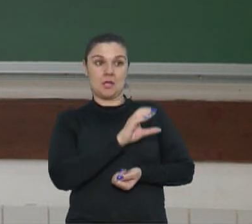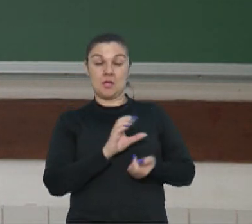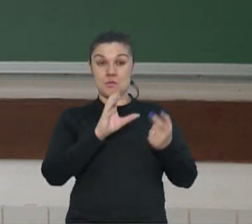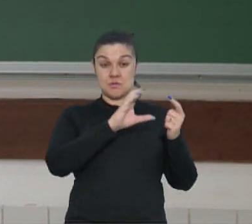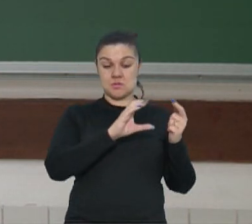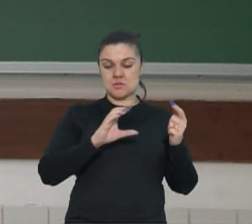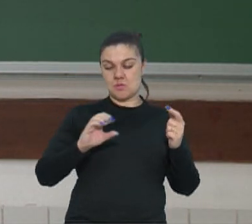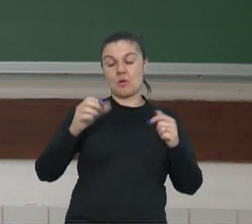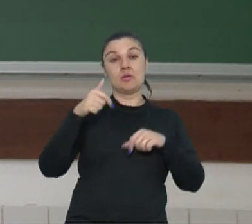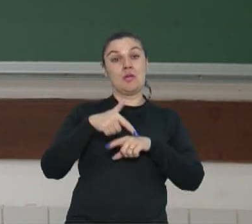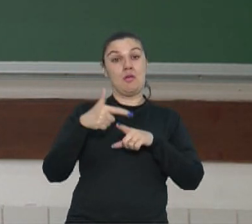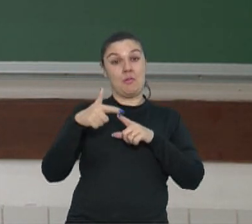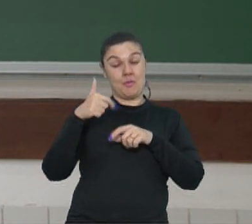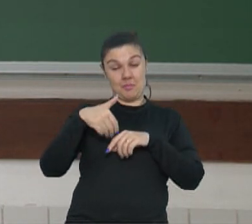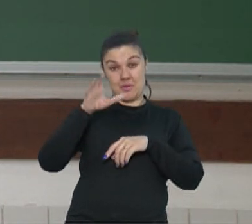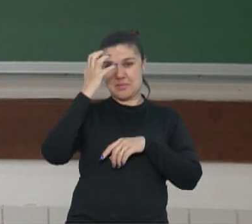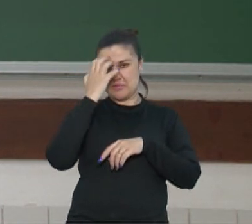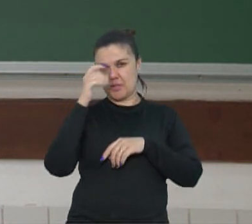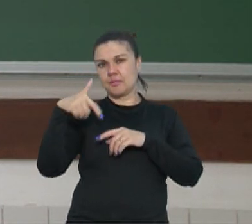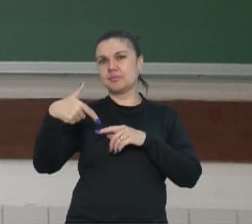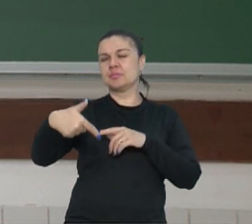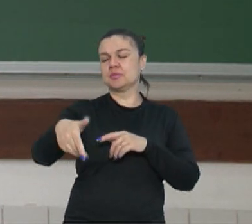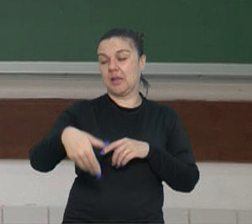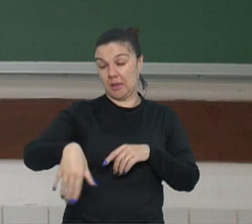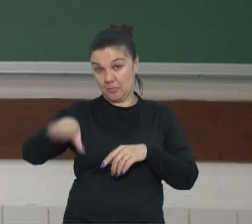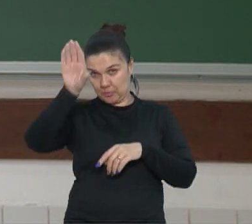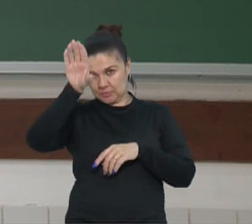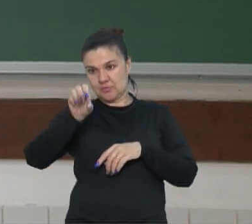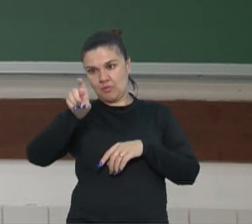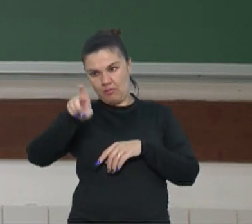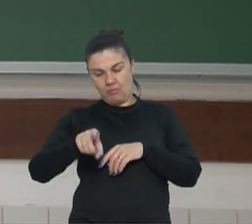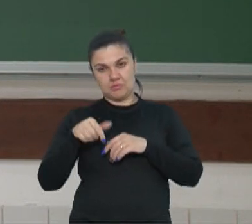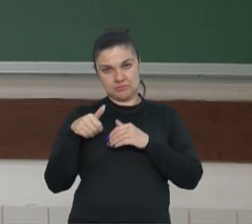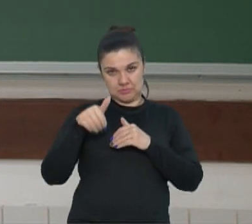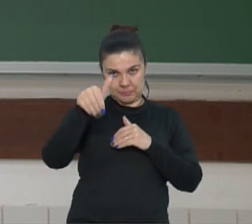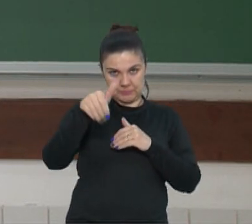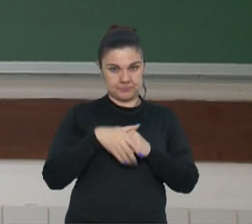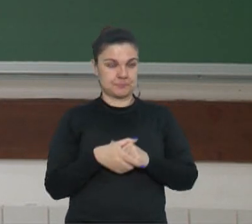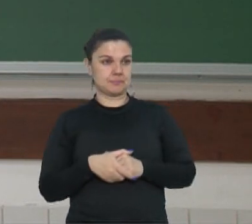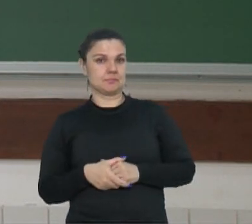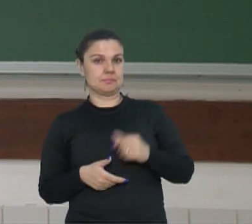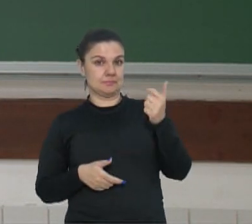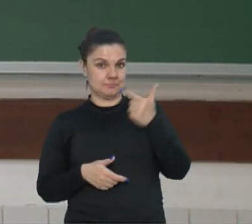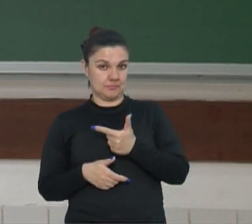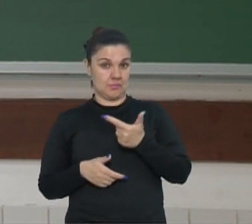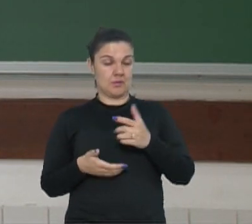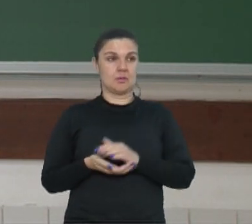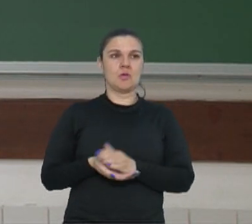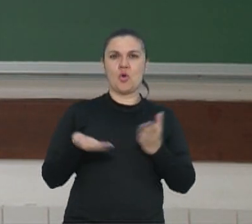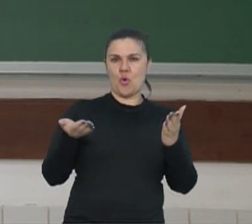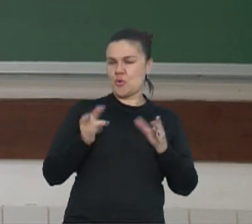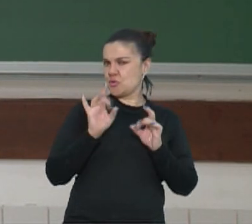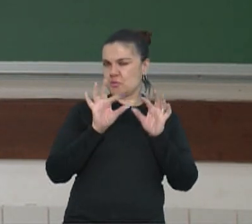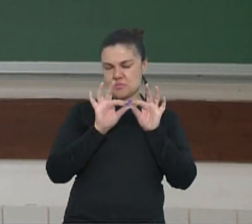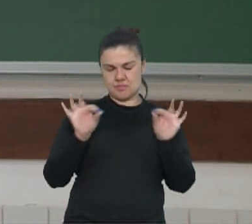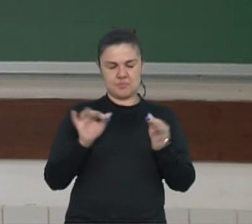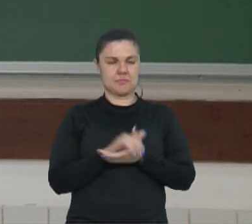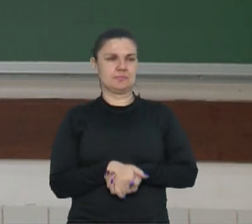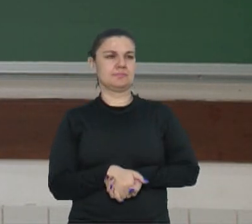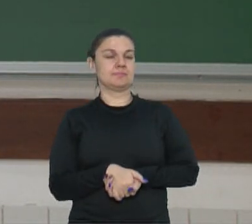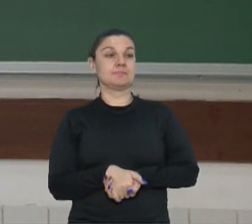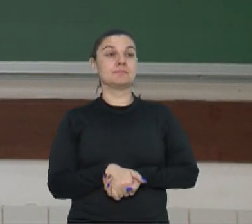é um problema bem mais grave, mas eu vou falar dos problemas dos óxidos, principalmente na parte 2. Principalmente, hoje eu vou citar